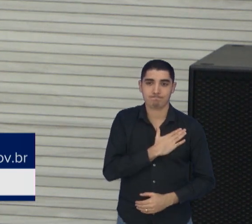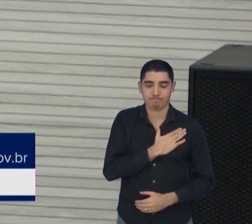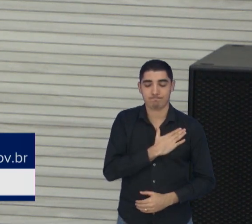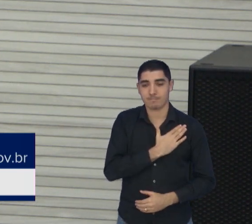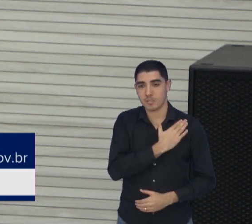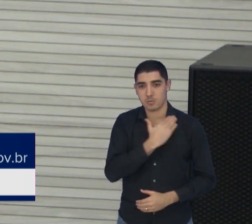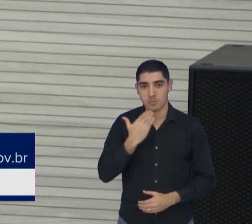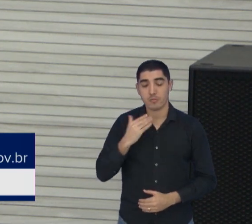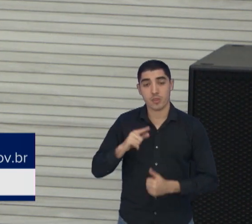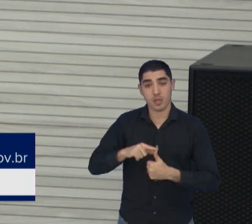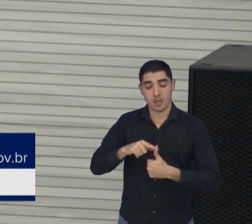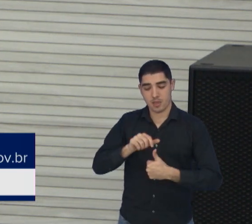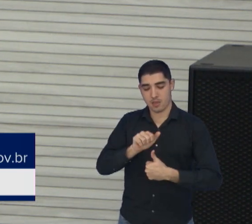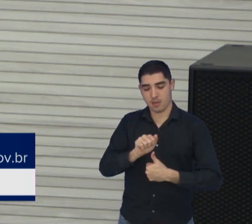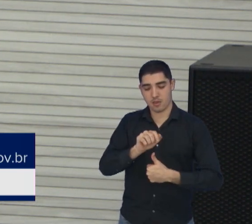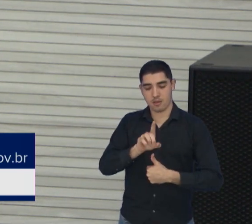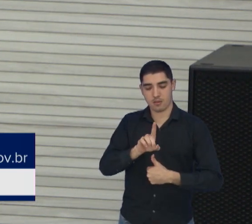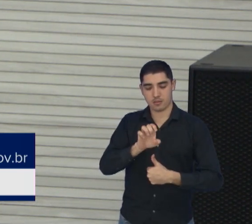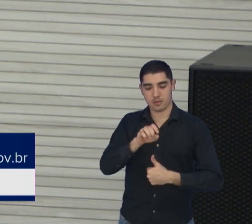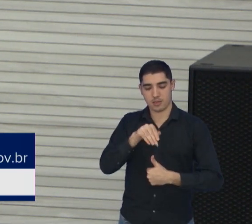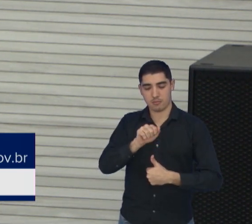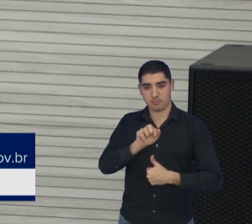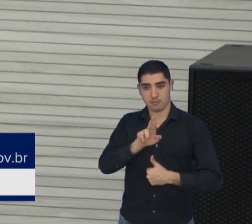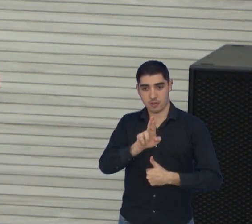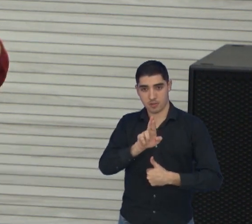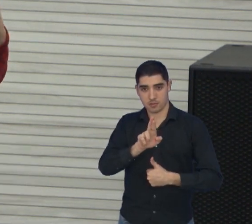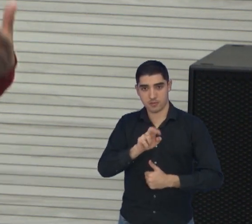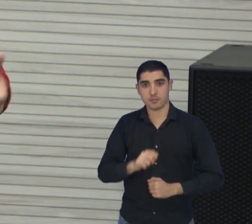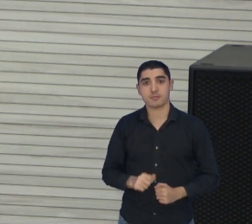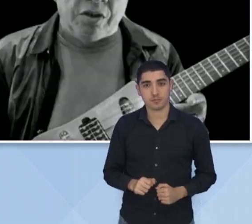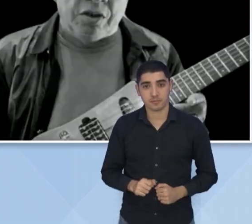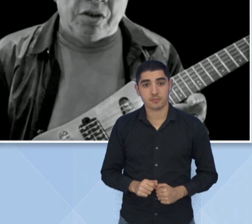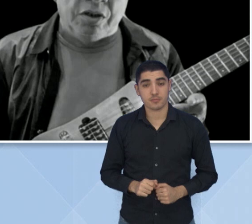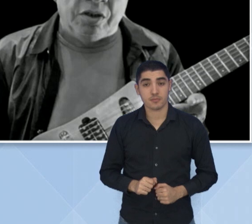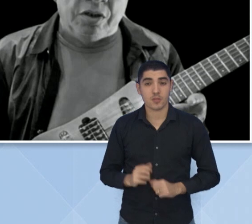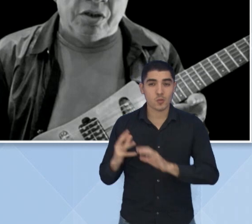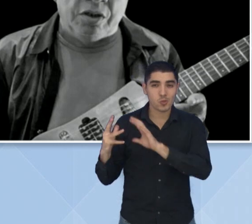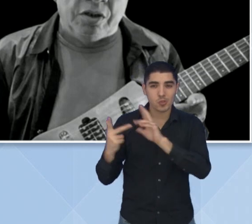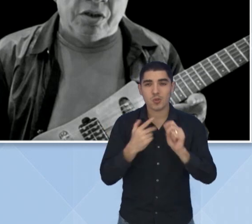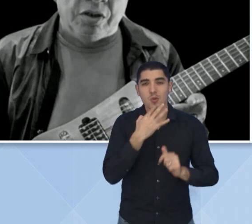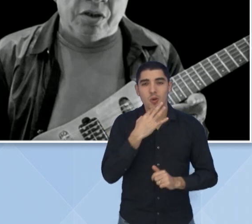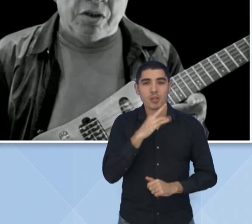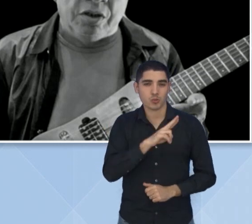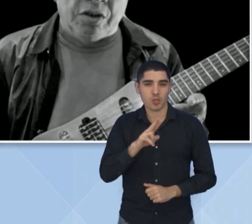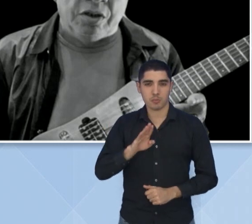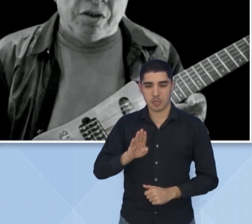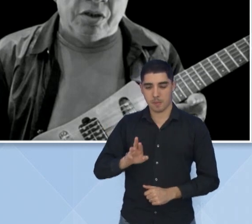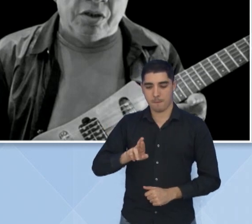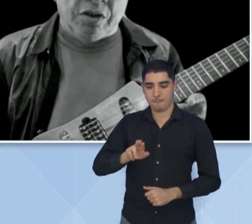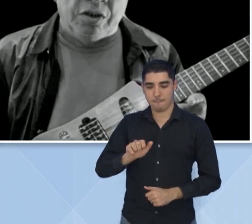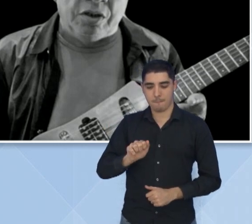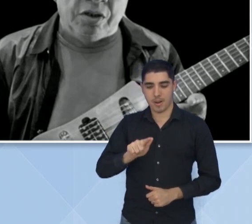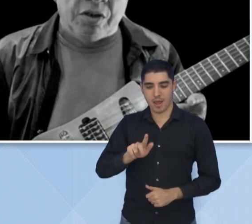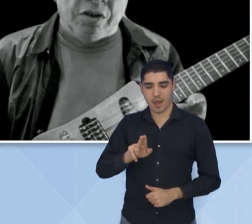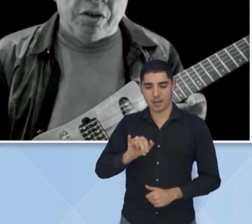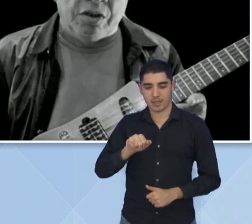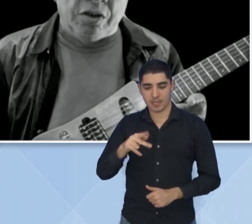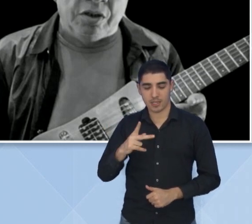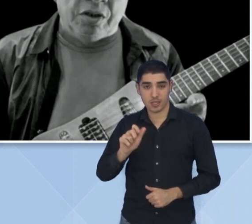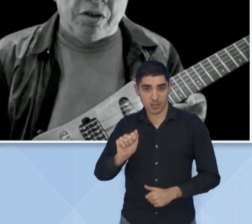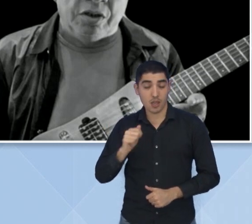falecimento de Ademar Nascimento Braga, o mais conhecido como Braguinha em São José dos Campos, e ler um resumo aqui da história